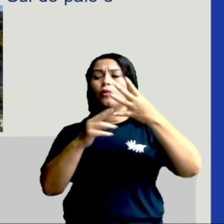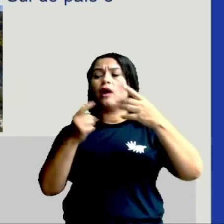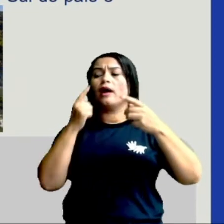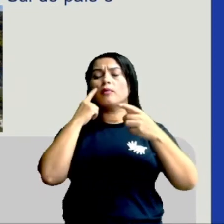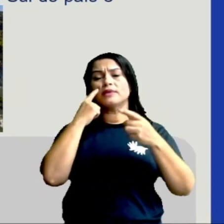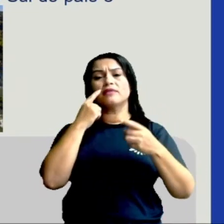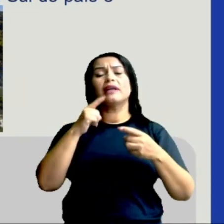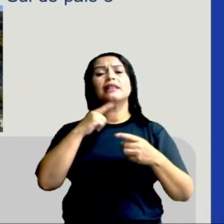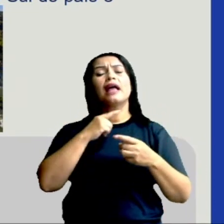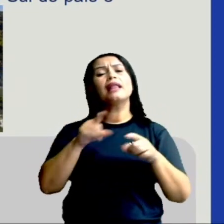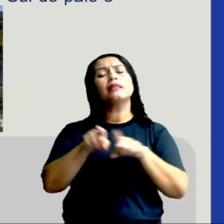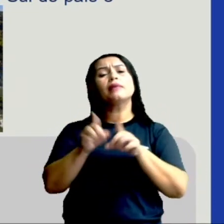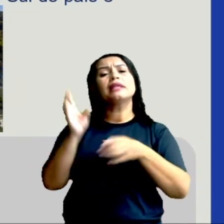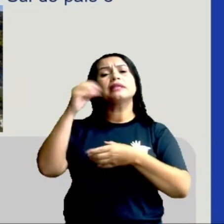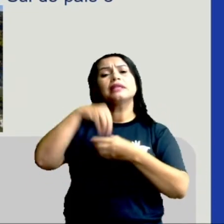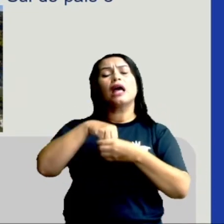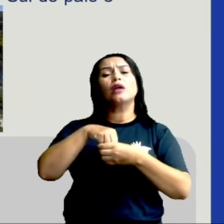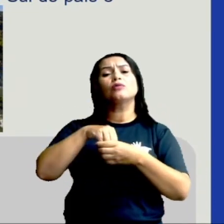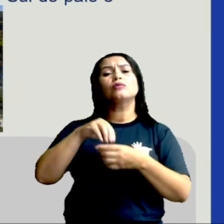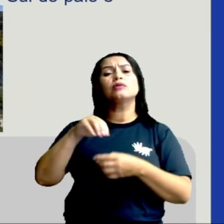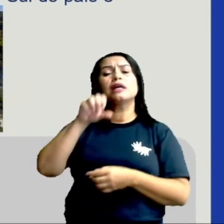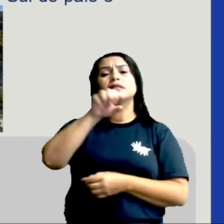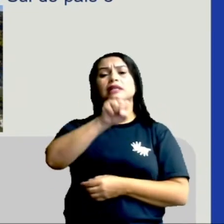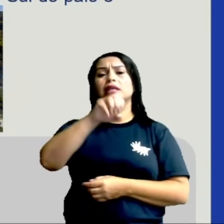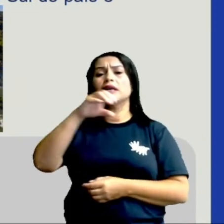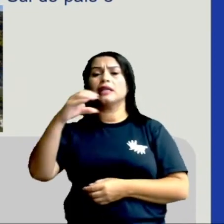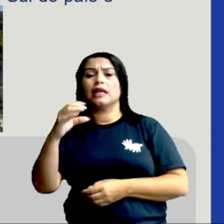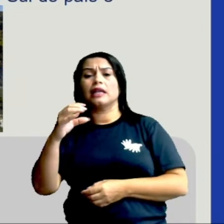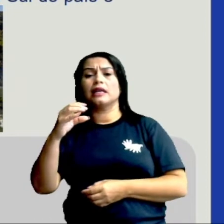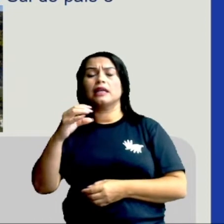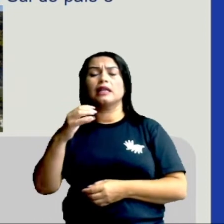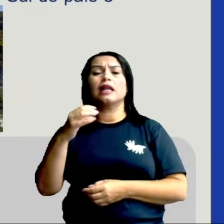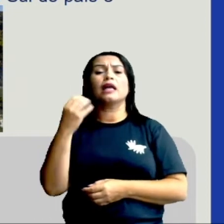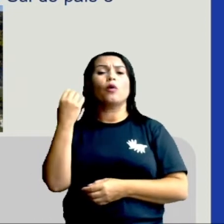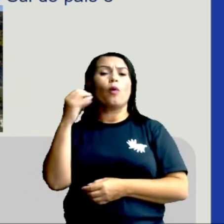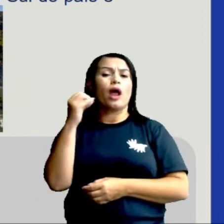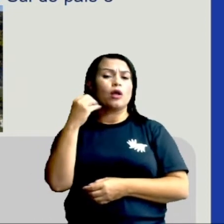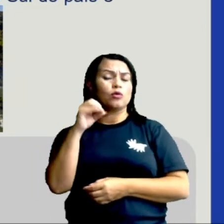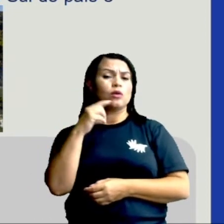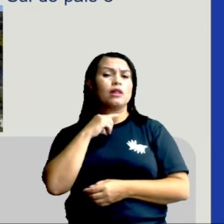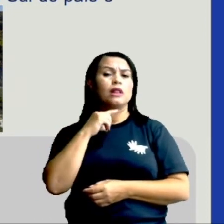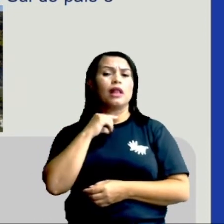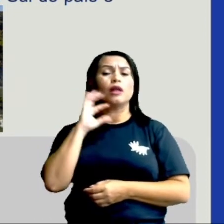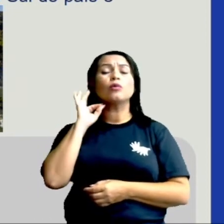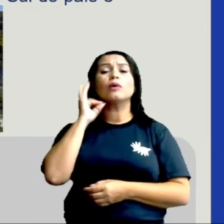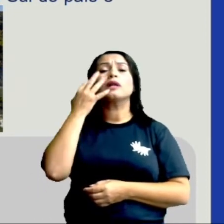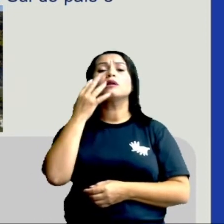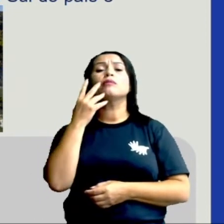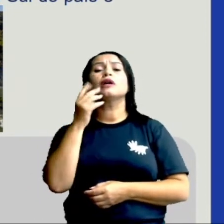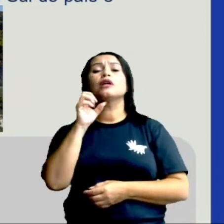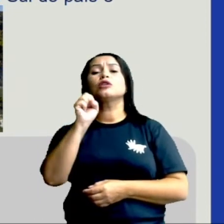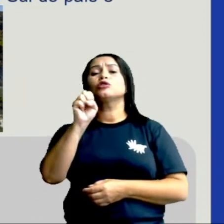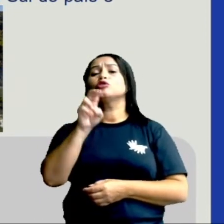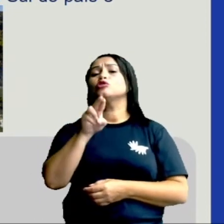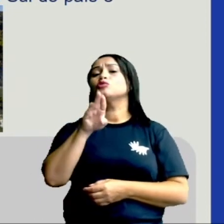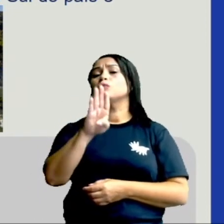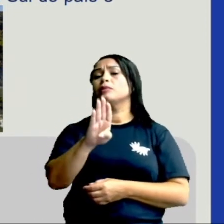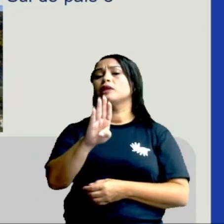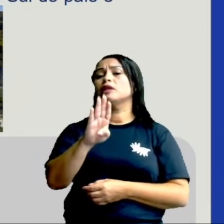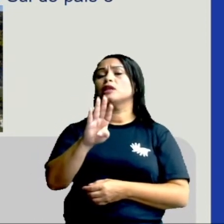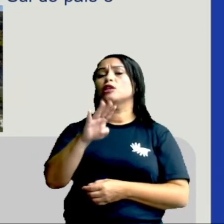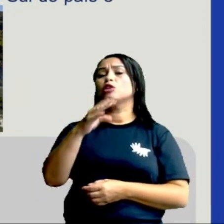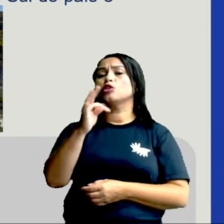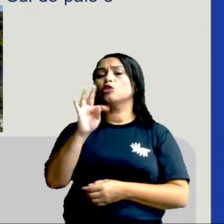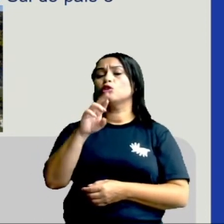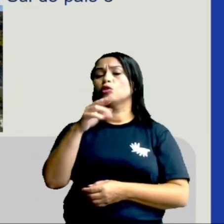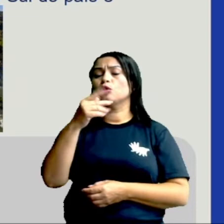e Rio Grande do Sul. Com clima subtropical, essa região hidrográfica possui chuvas regulares